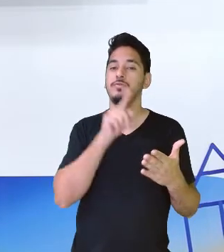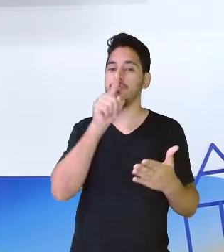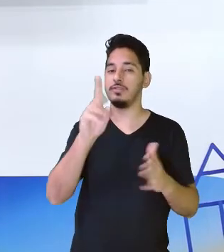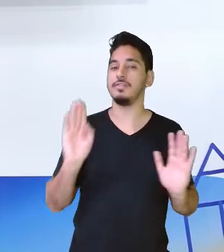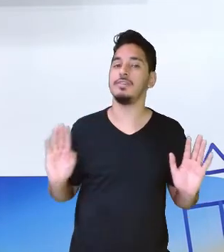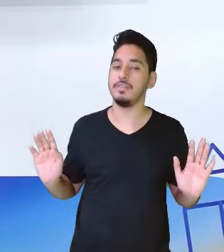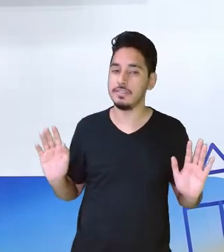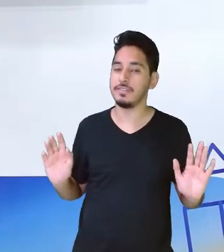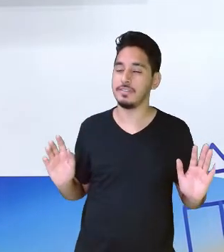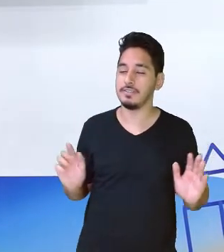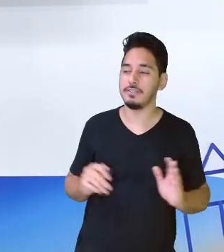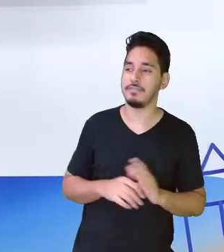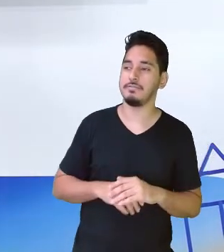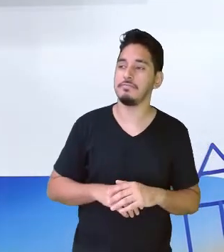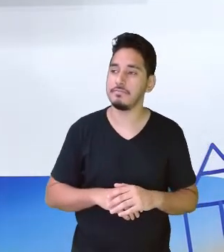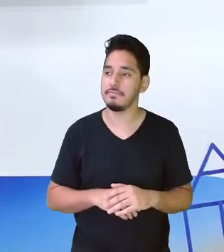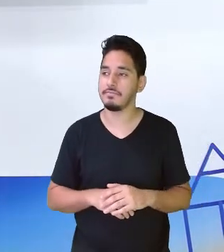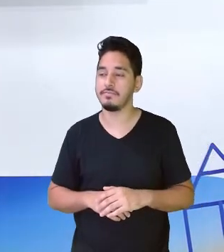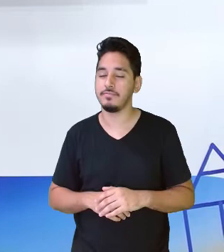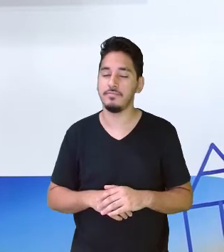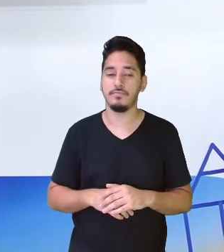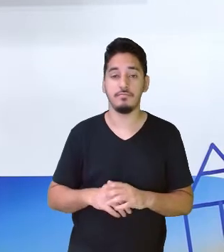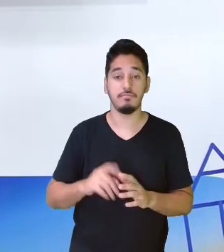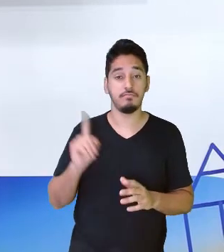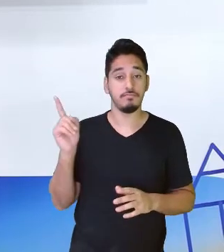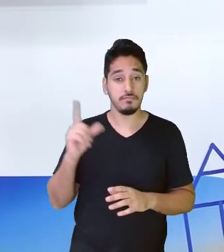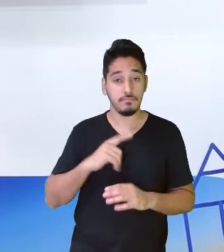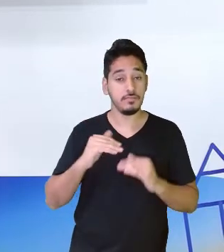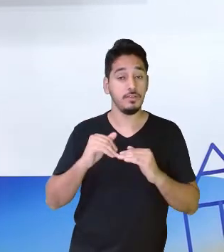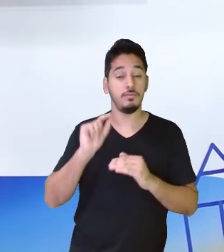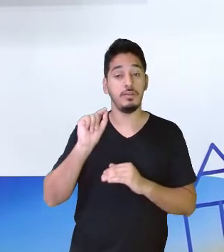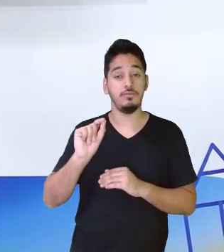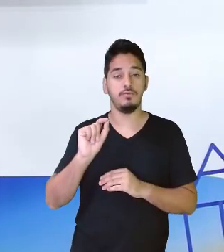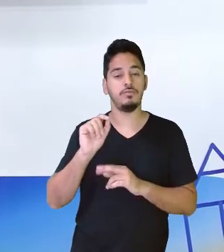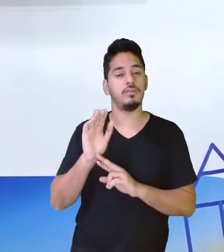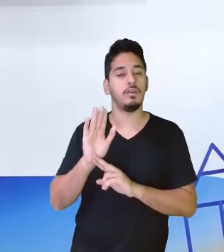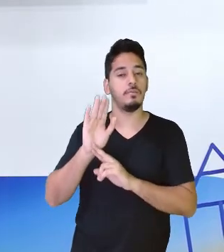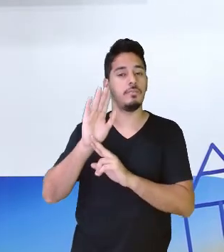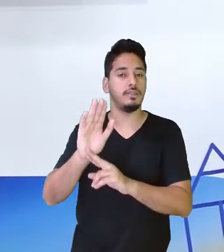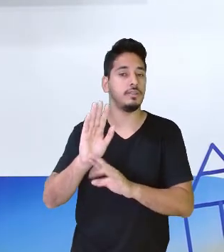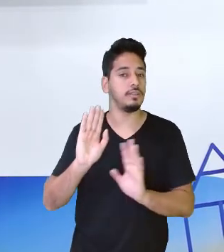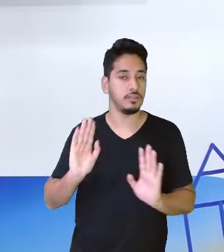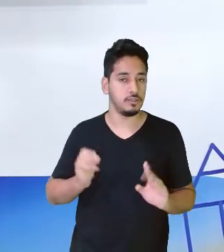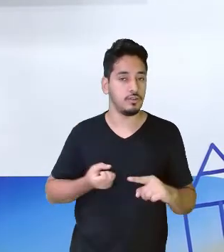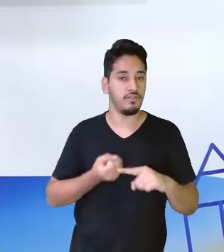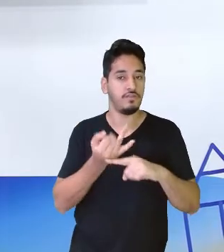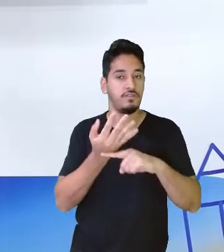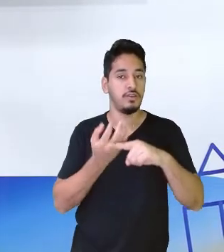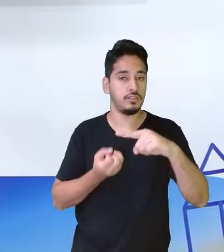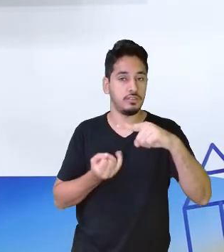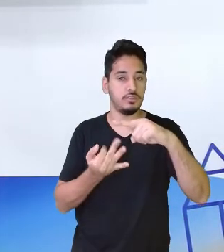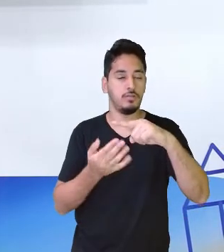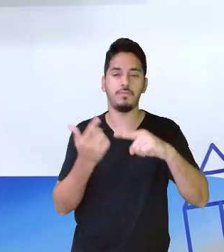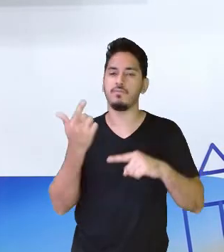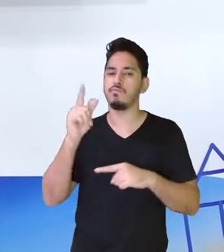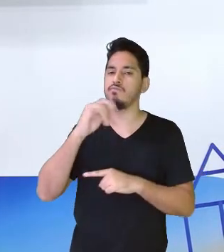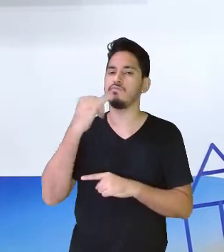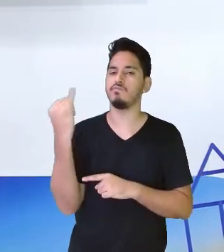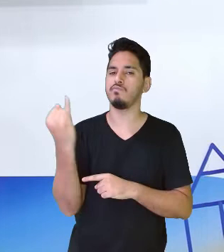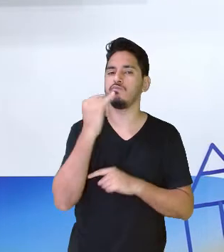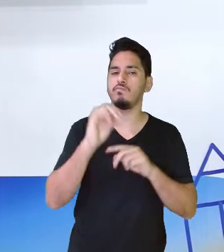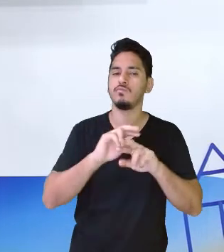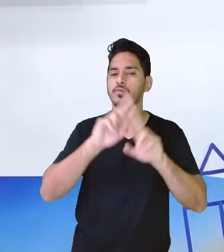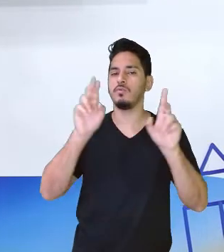certeza, beleza? Então, aqui eu tenho mais uma representação. Outro ponto importante